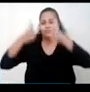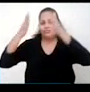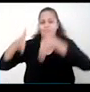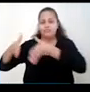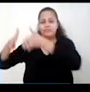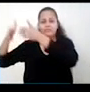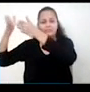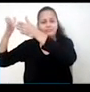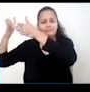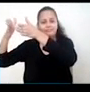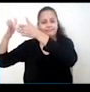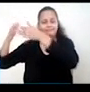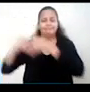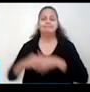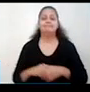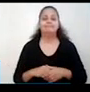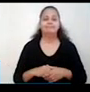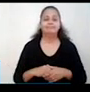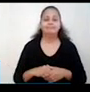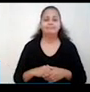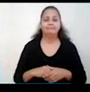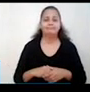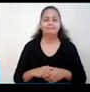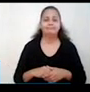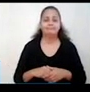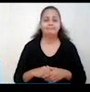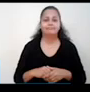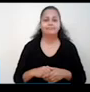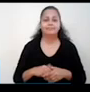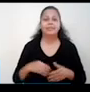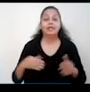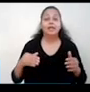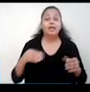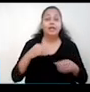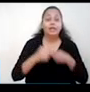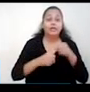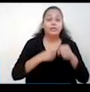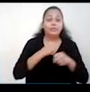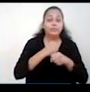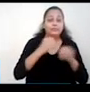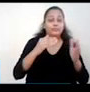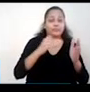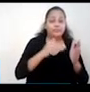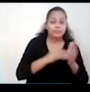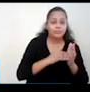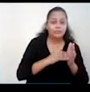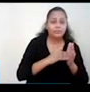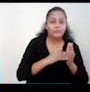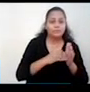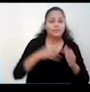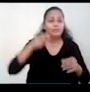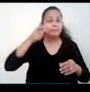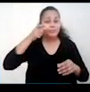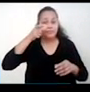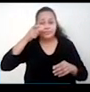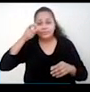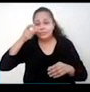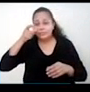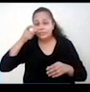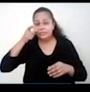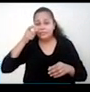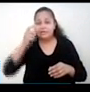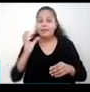ou seja, a construção de prédios. E nas últimas décadas, né, assistiu-se aí a um acelerado crescimento dessas